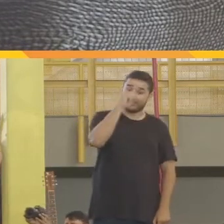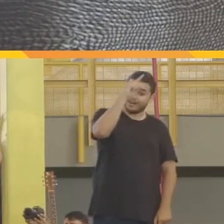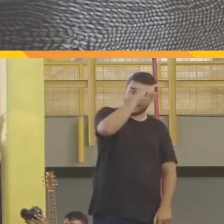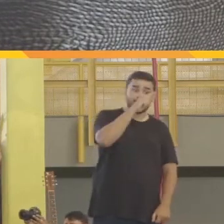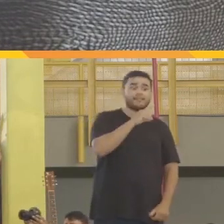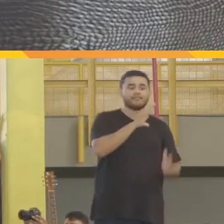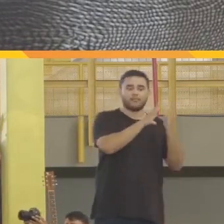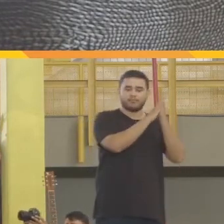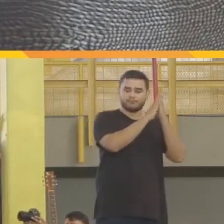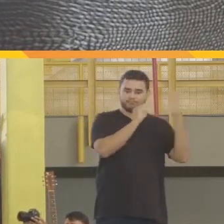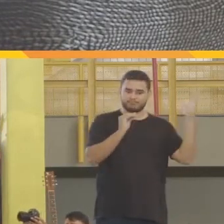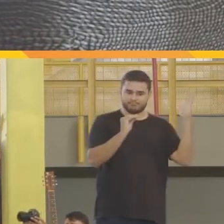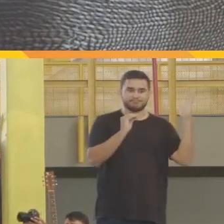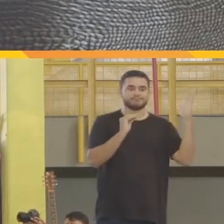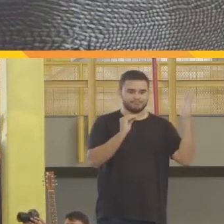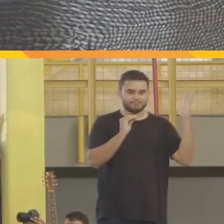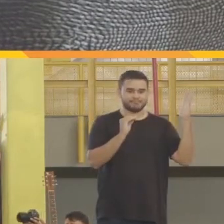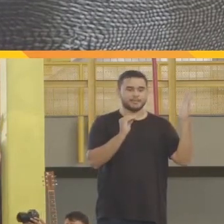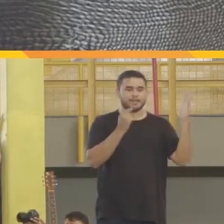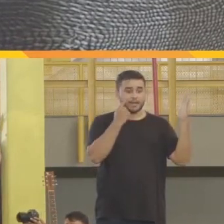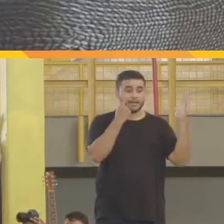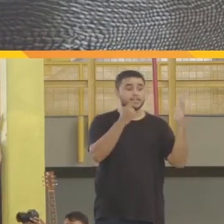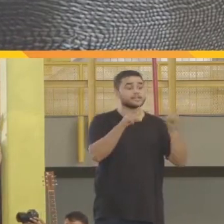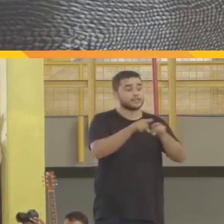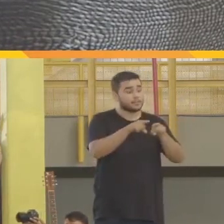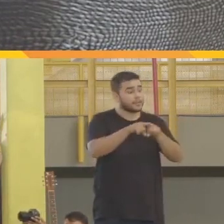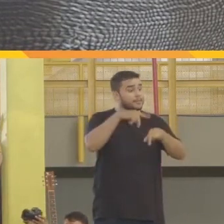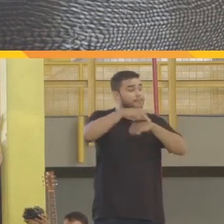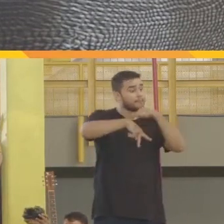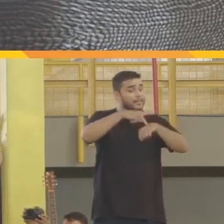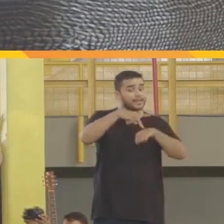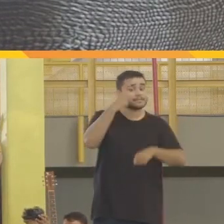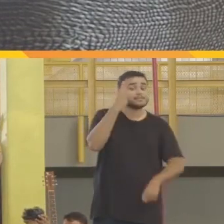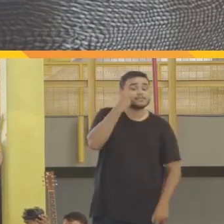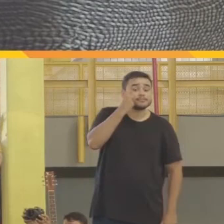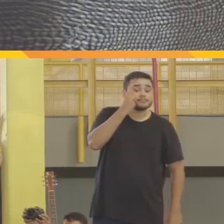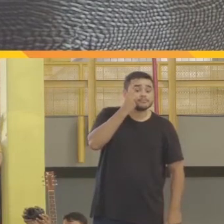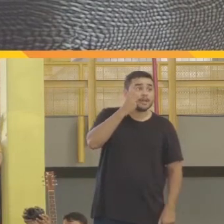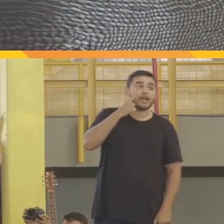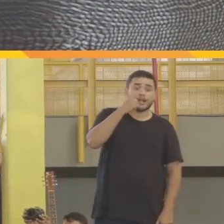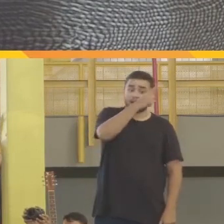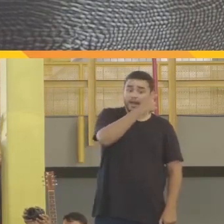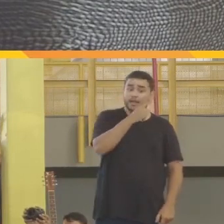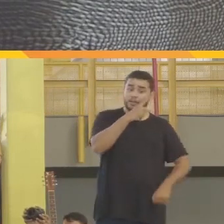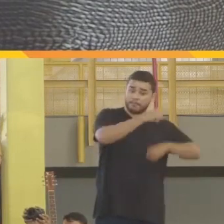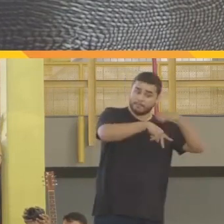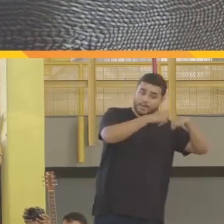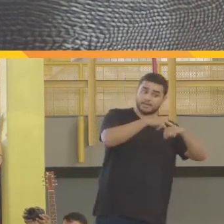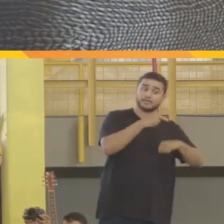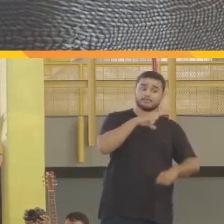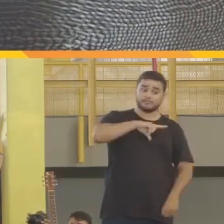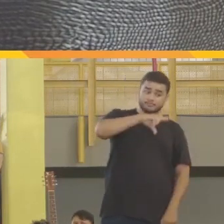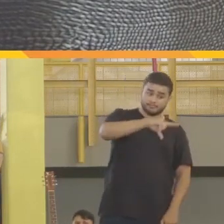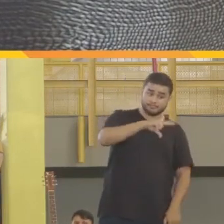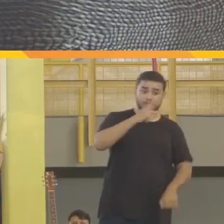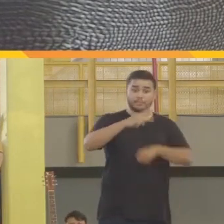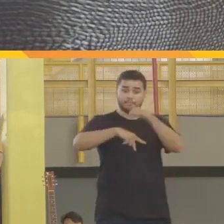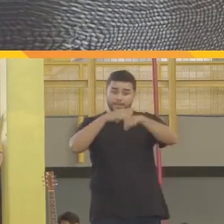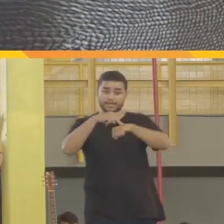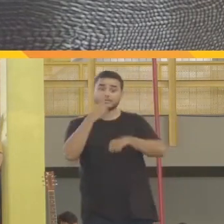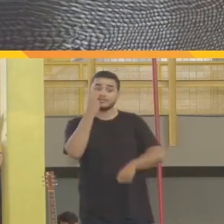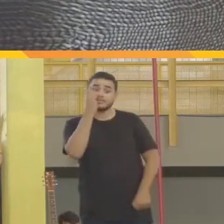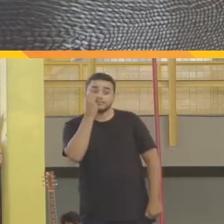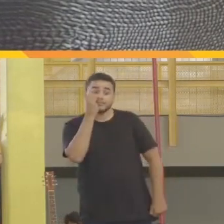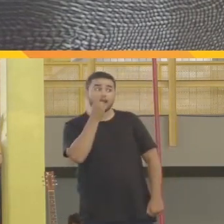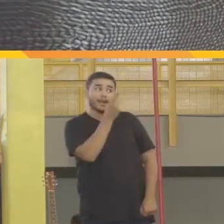tanto em Portugal como na Espanha. A Península Ibérica é inclusive o